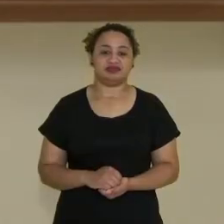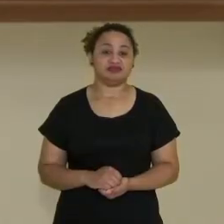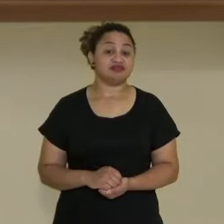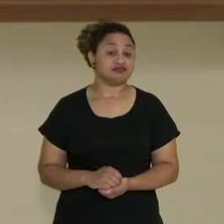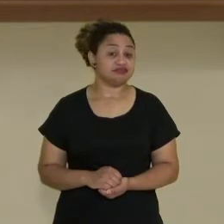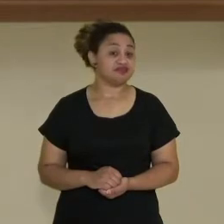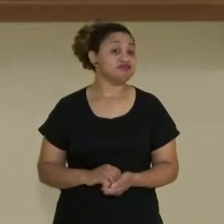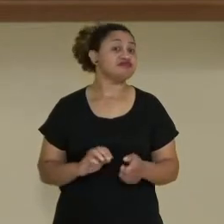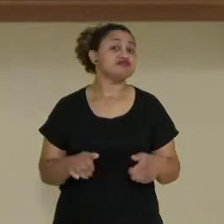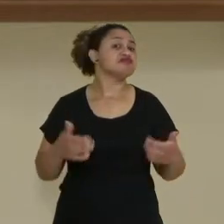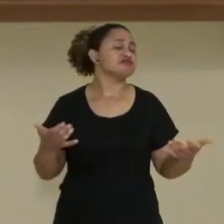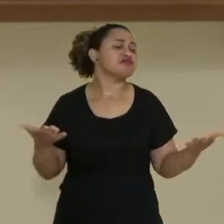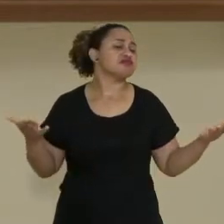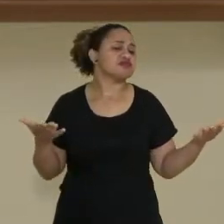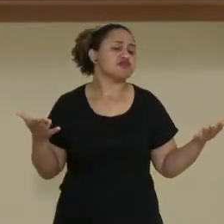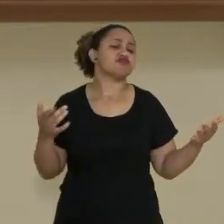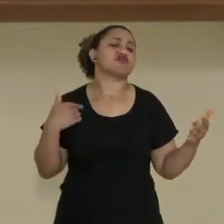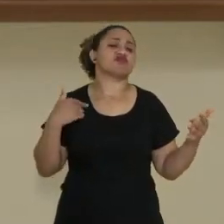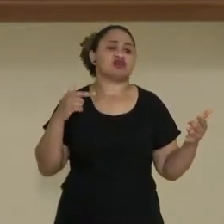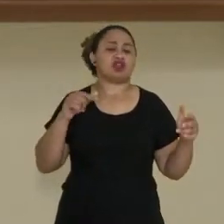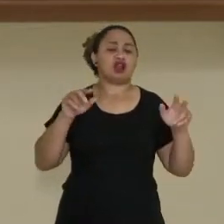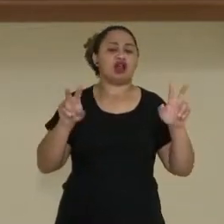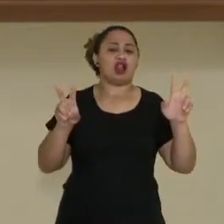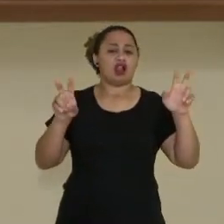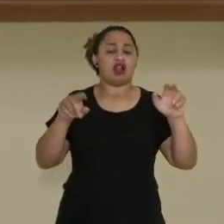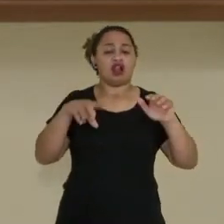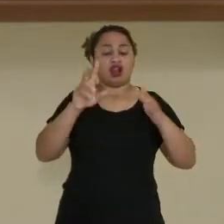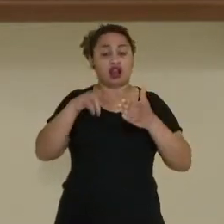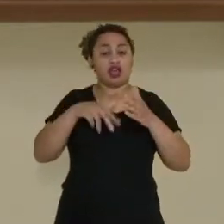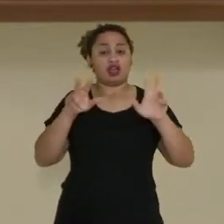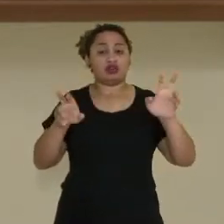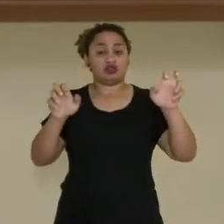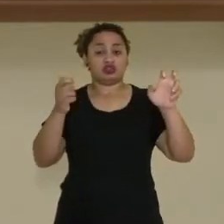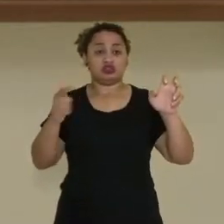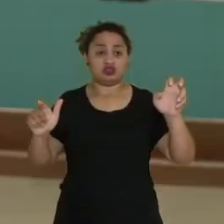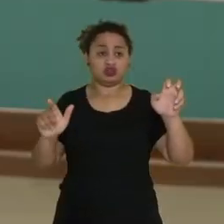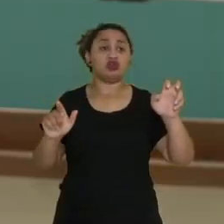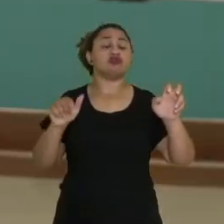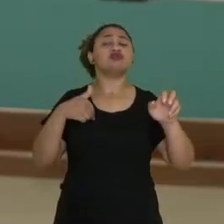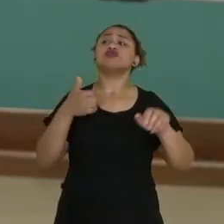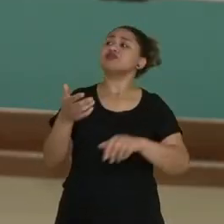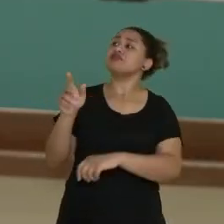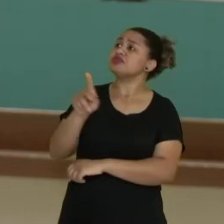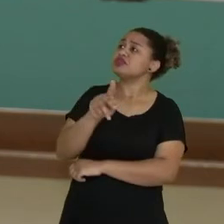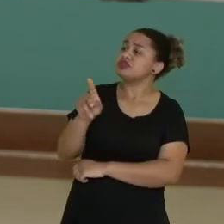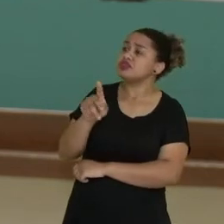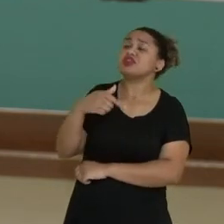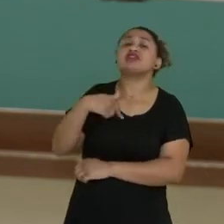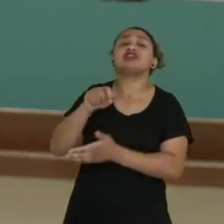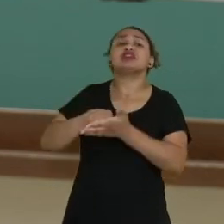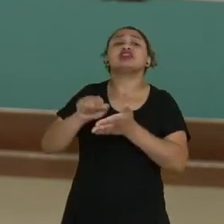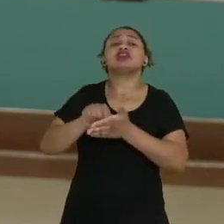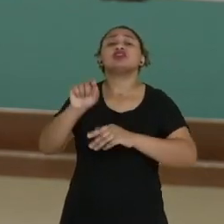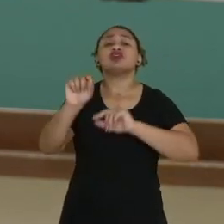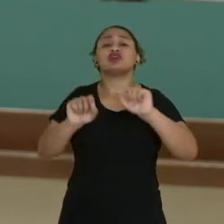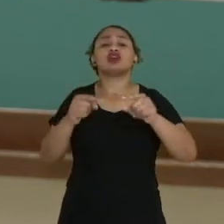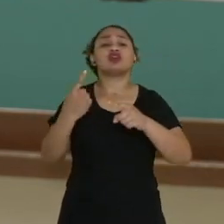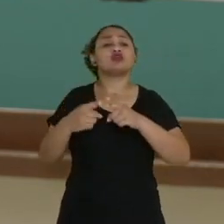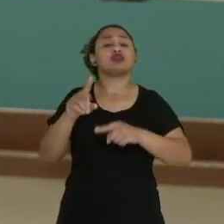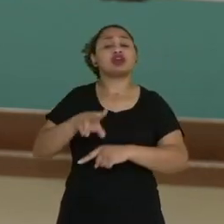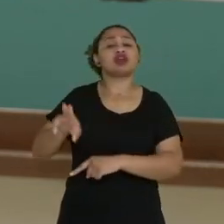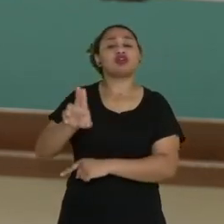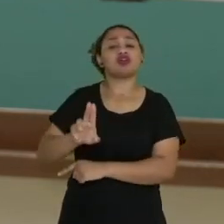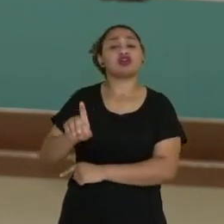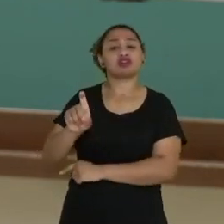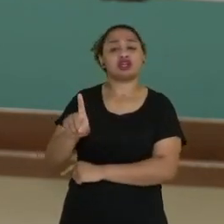Voltei. Retomando, releia o título e a senhora professora vai escrever o quê? Para que foram utilizados os 2 pontos? Então,